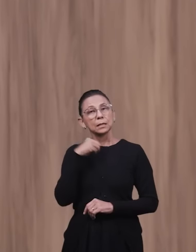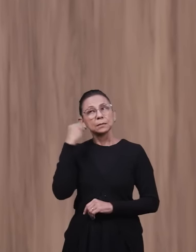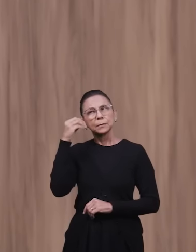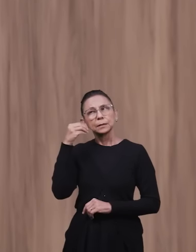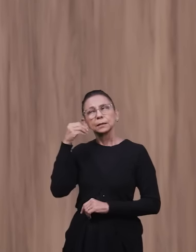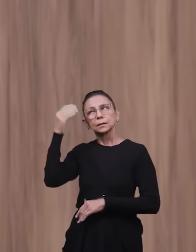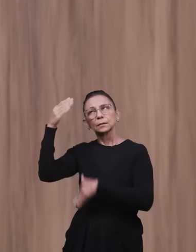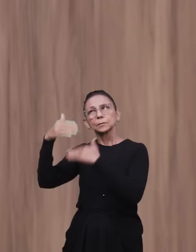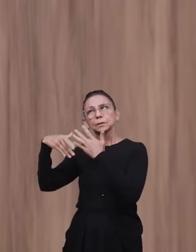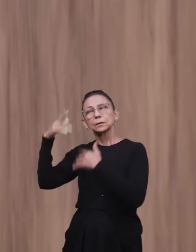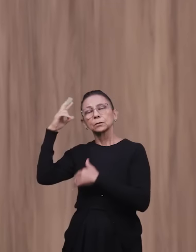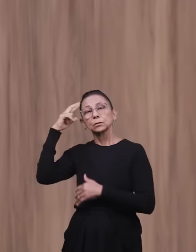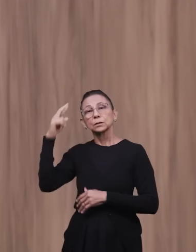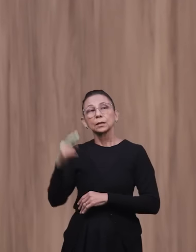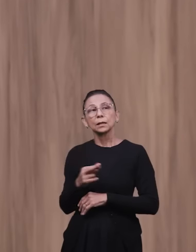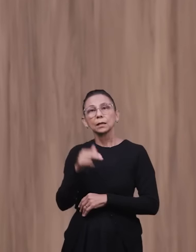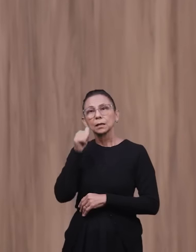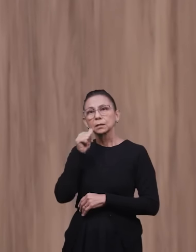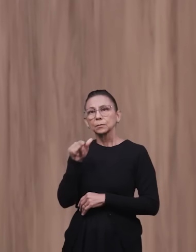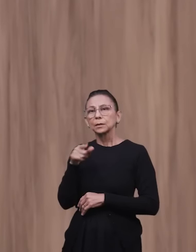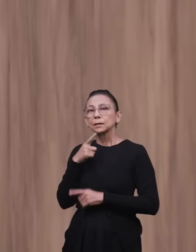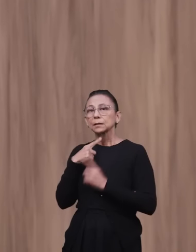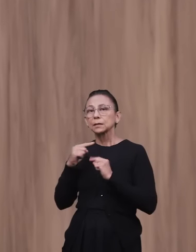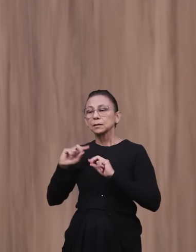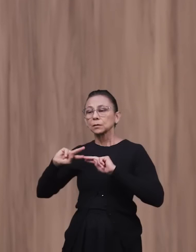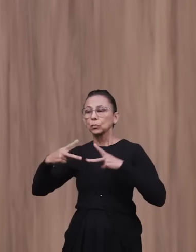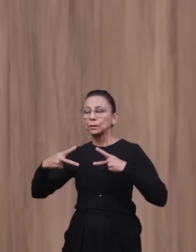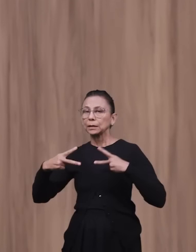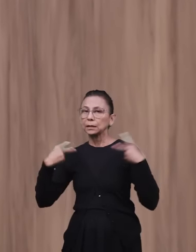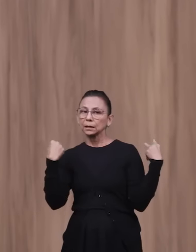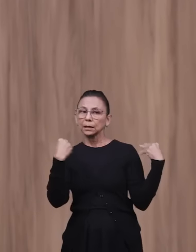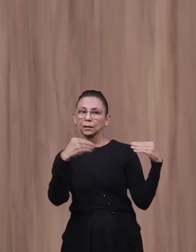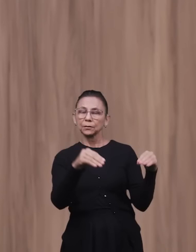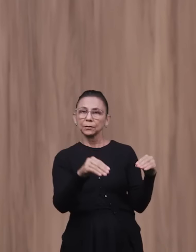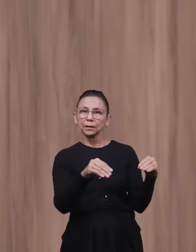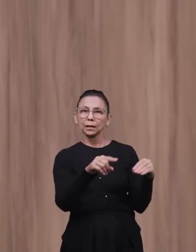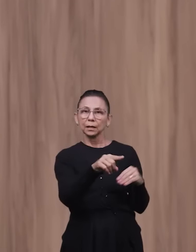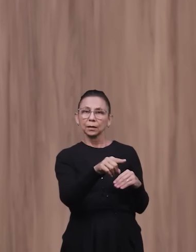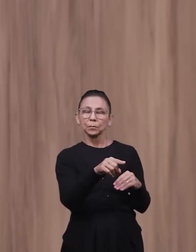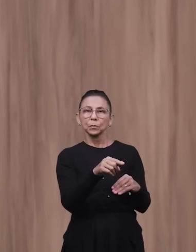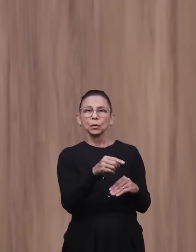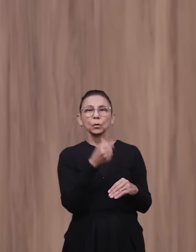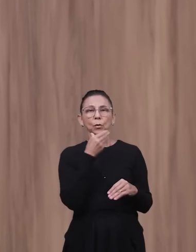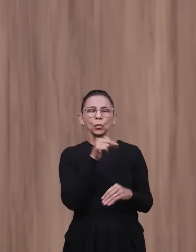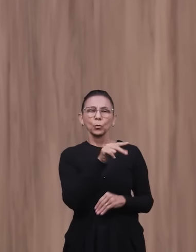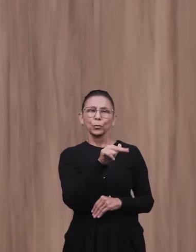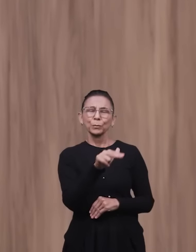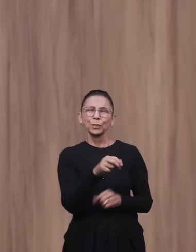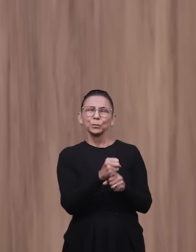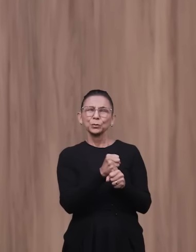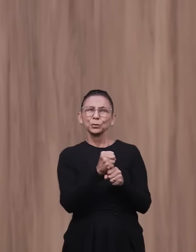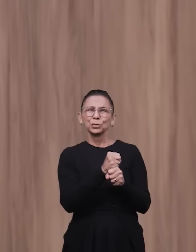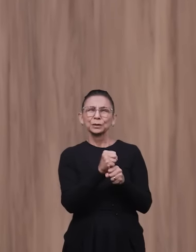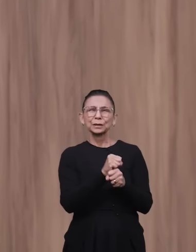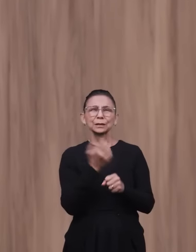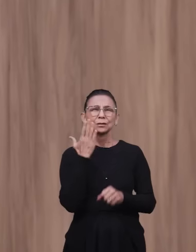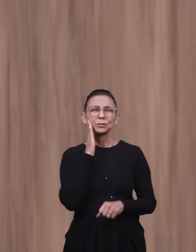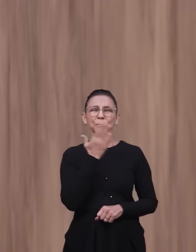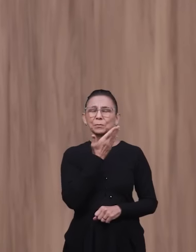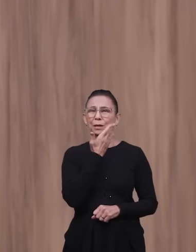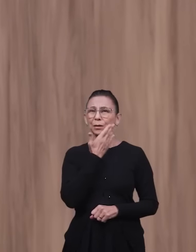com o Senhor. Ela deseja enviar o link para o seu irmão mais velho. Porém, há alguns anos que eles não se falam devido